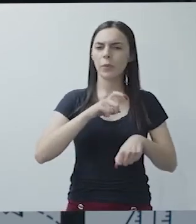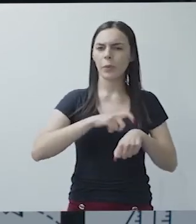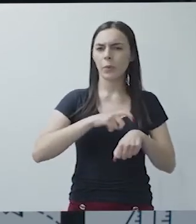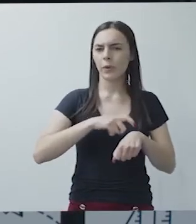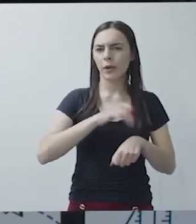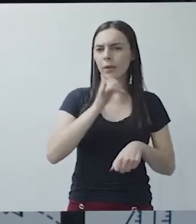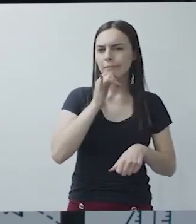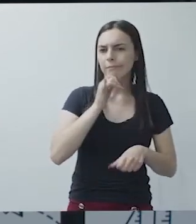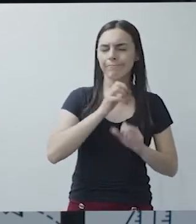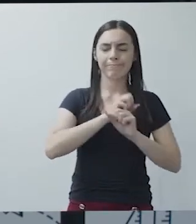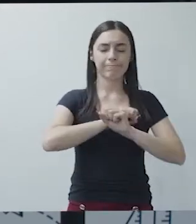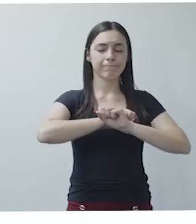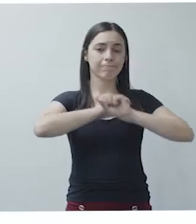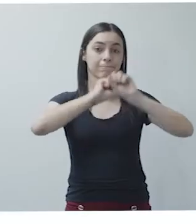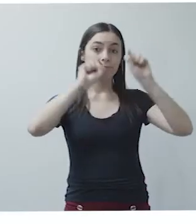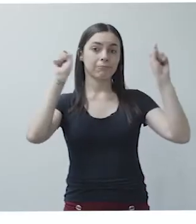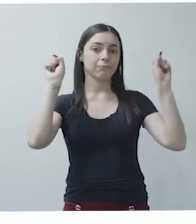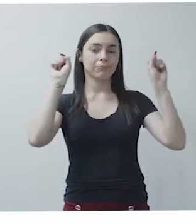horário que nós acordamos,